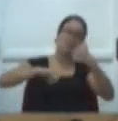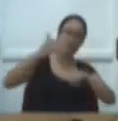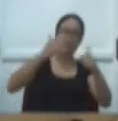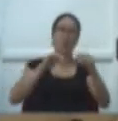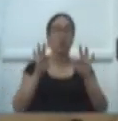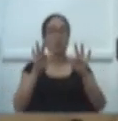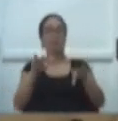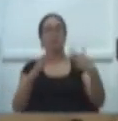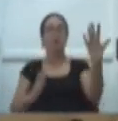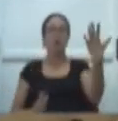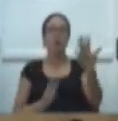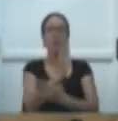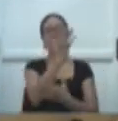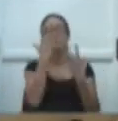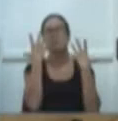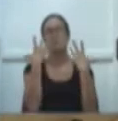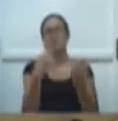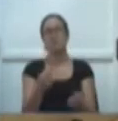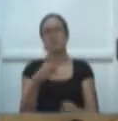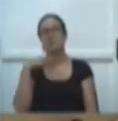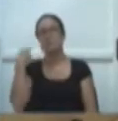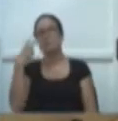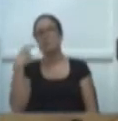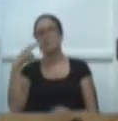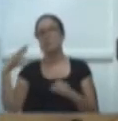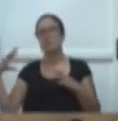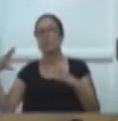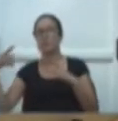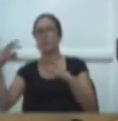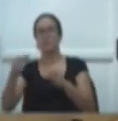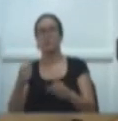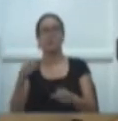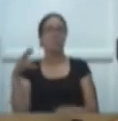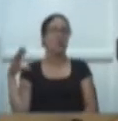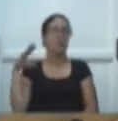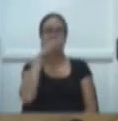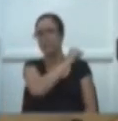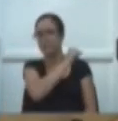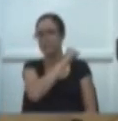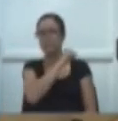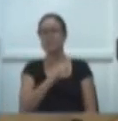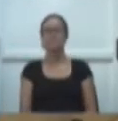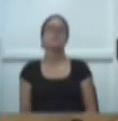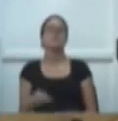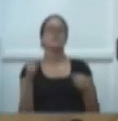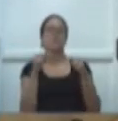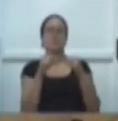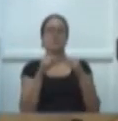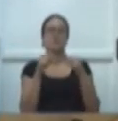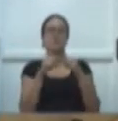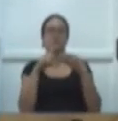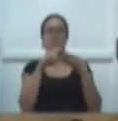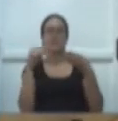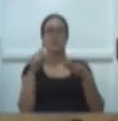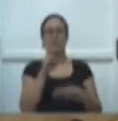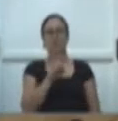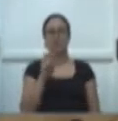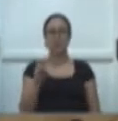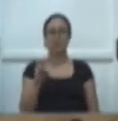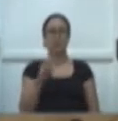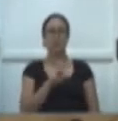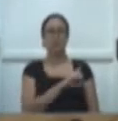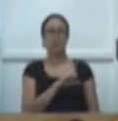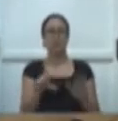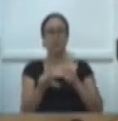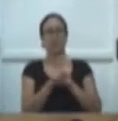ao final, aprovada pelos ilustres vereadores em regime de urgência, de conformidade com o artigo 55 da